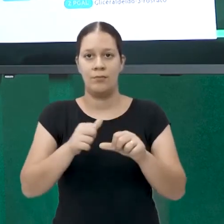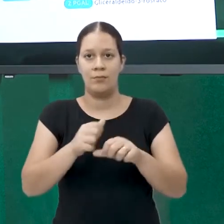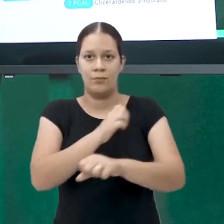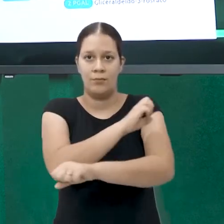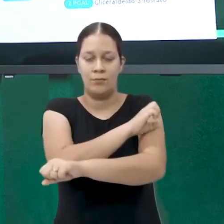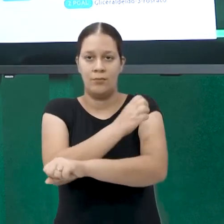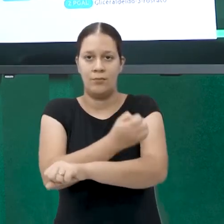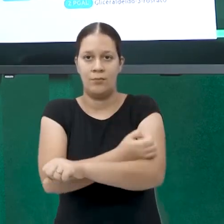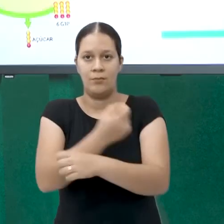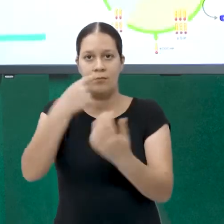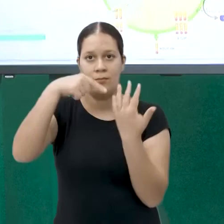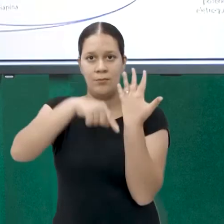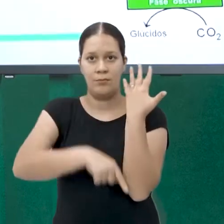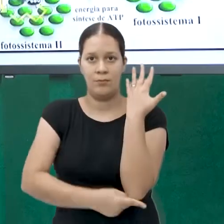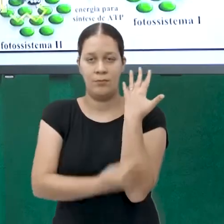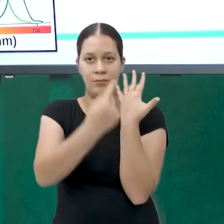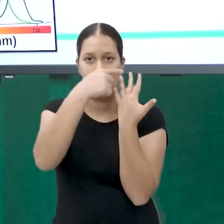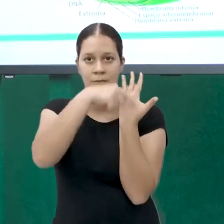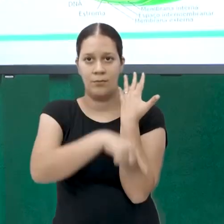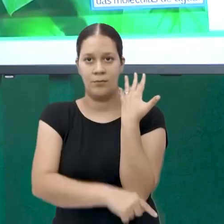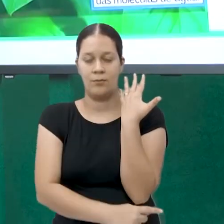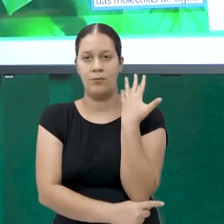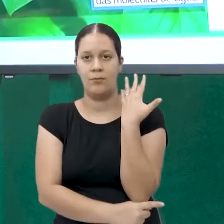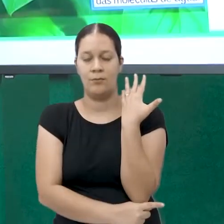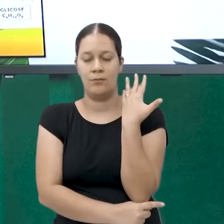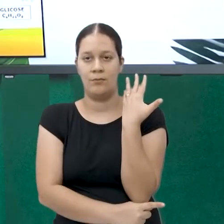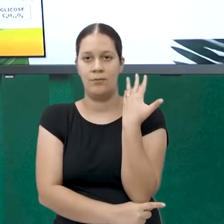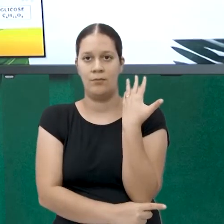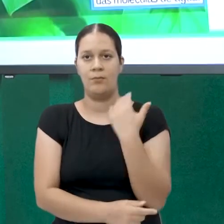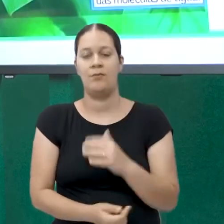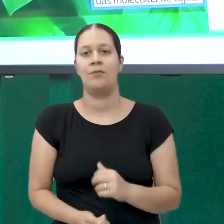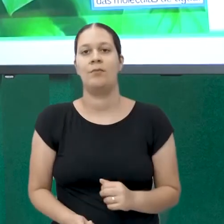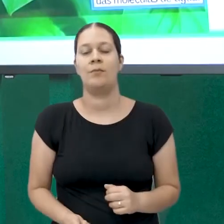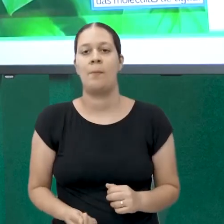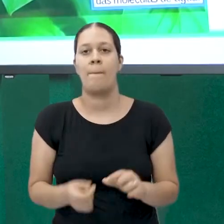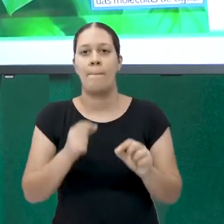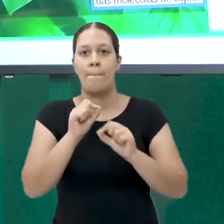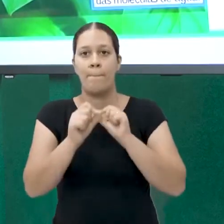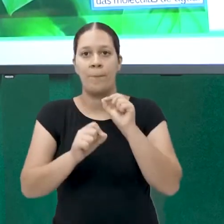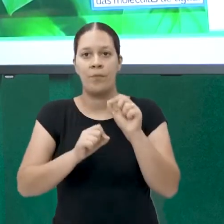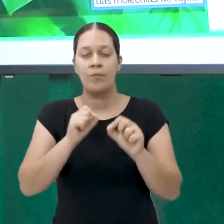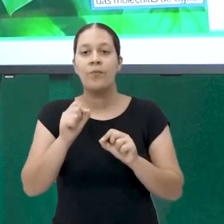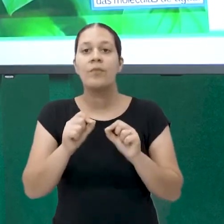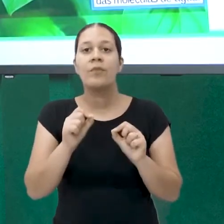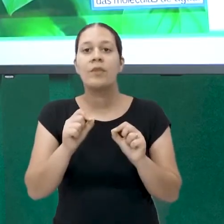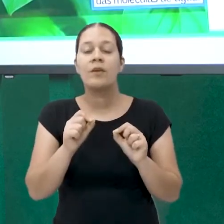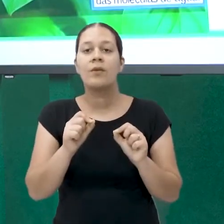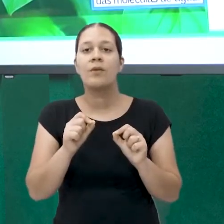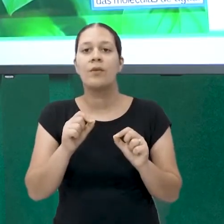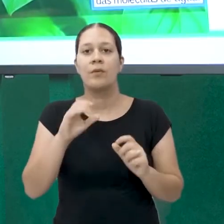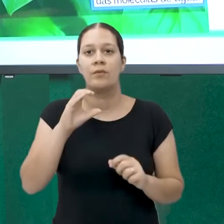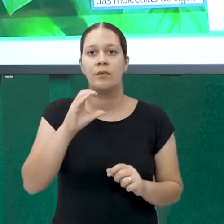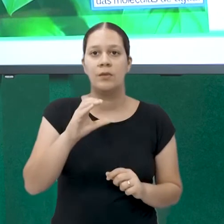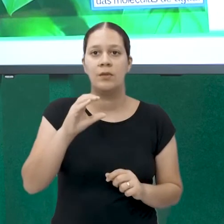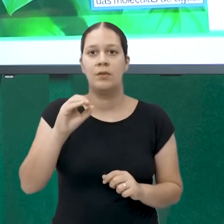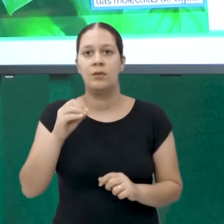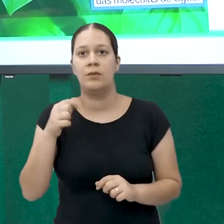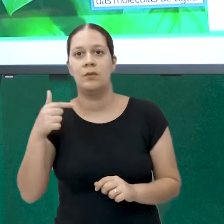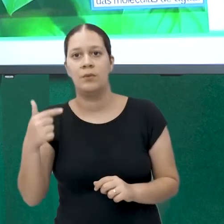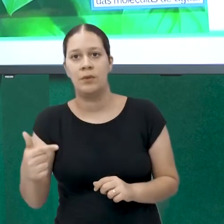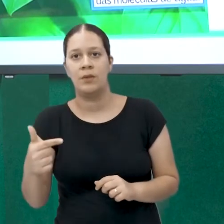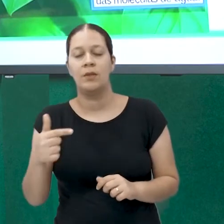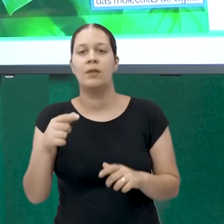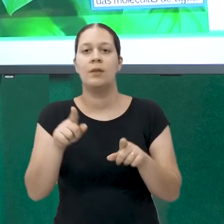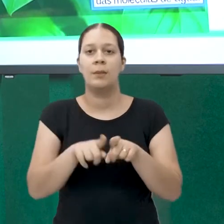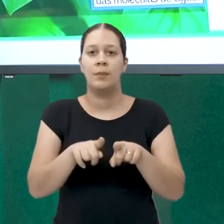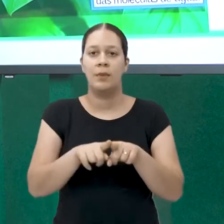caso da fotossíntese, só lembrando aqui, ó, voltar um segundinho aqui. Isso. Para que ocorra, você tem que ter o quê? Gás